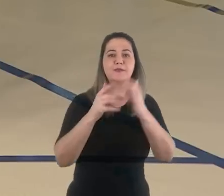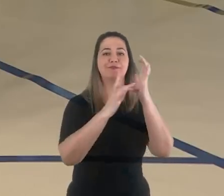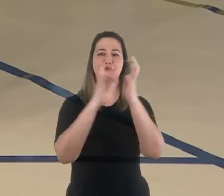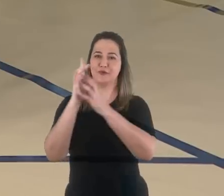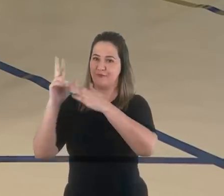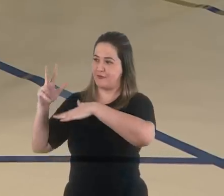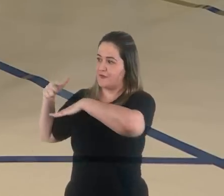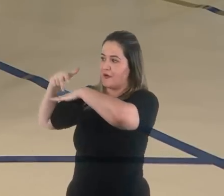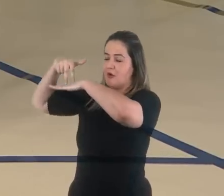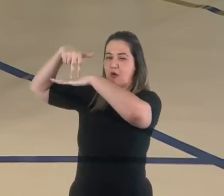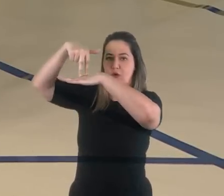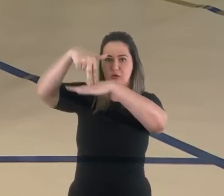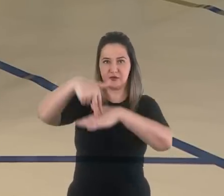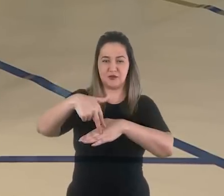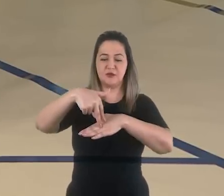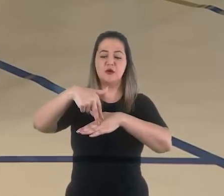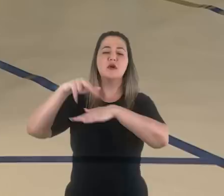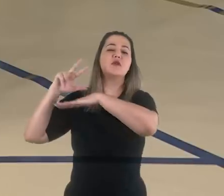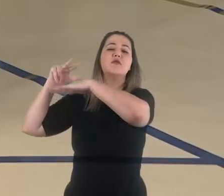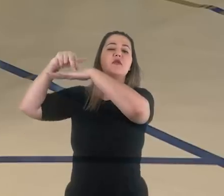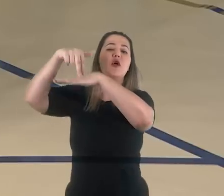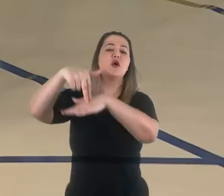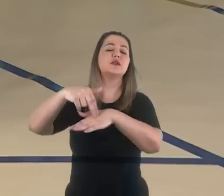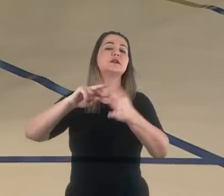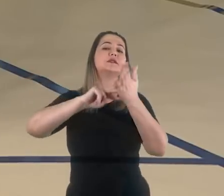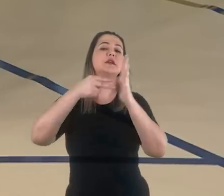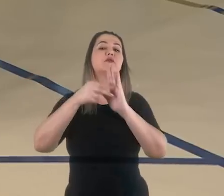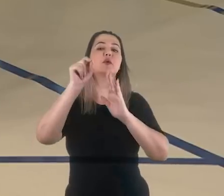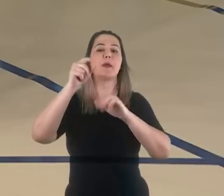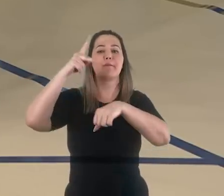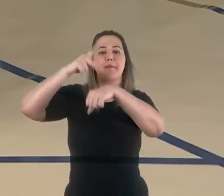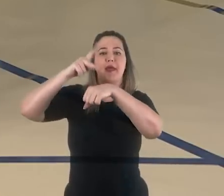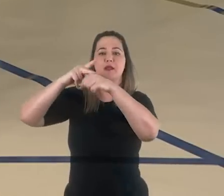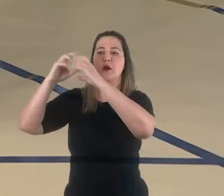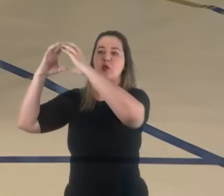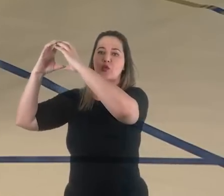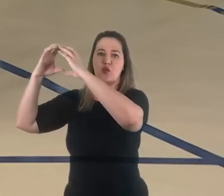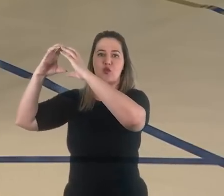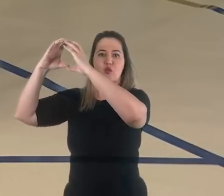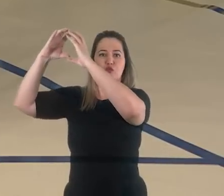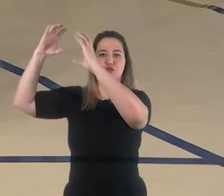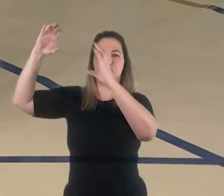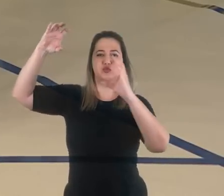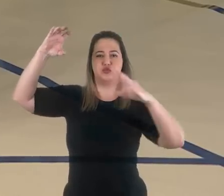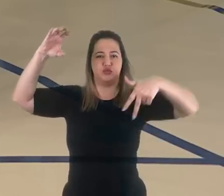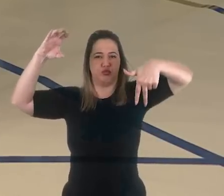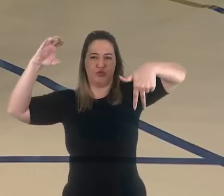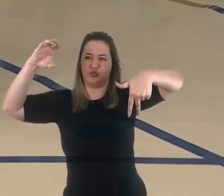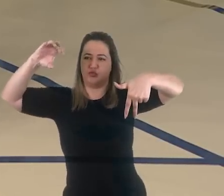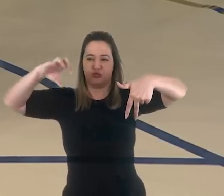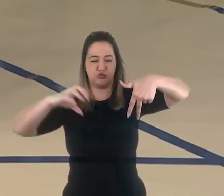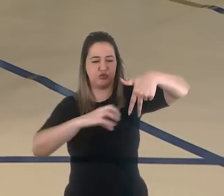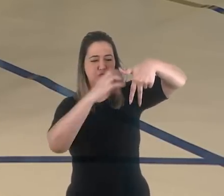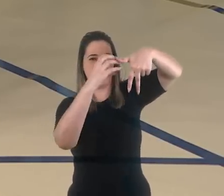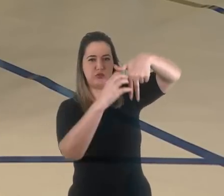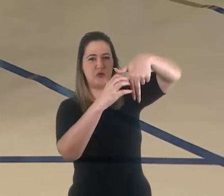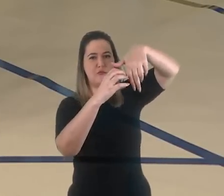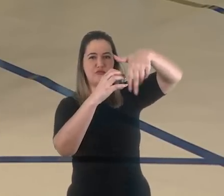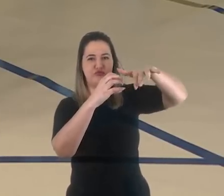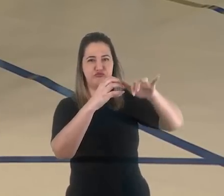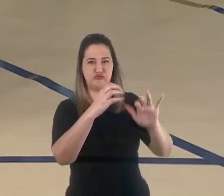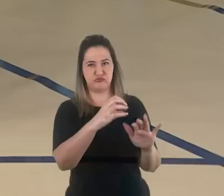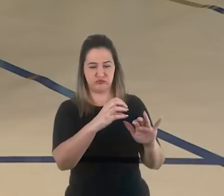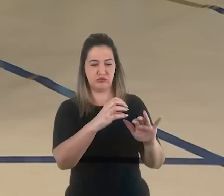Jesus, representada ali por uma pedra que é lançada, bate nos pés da estátua, a esmiuça, e essa pedra